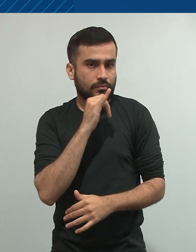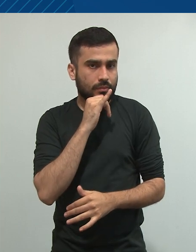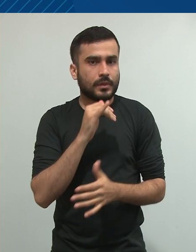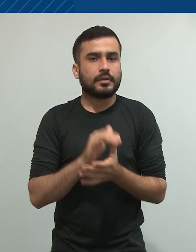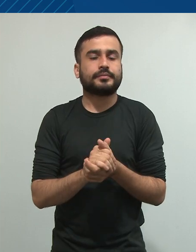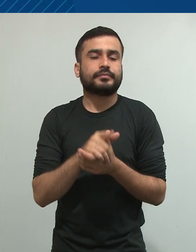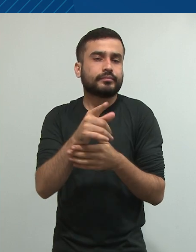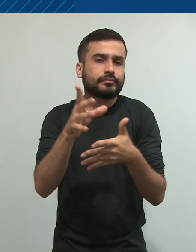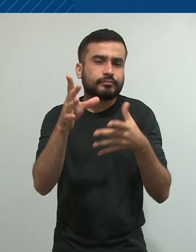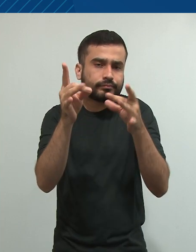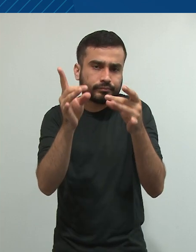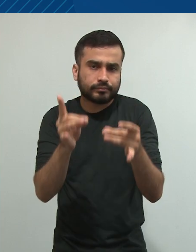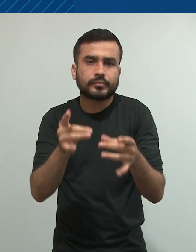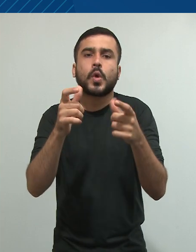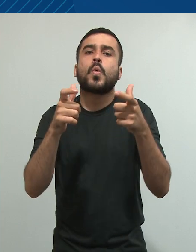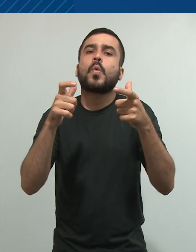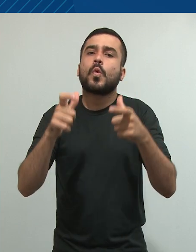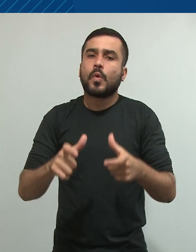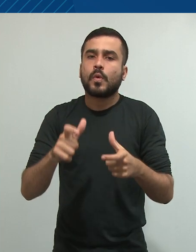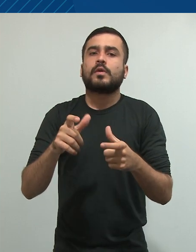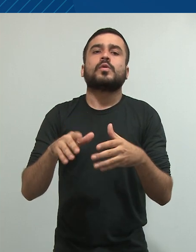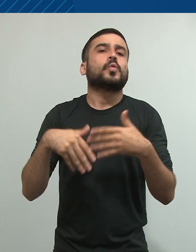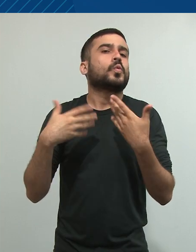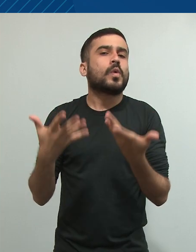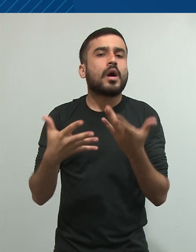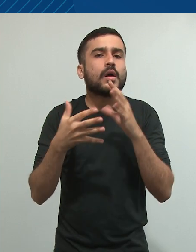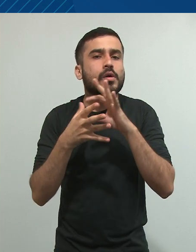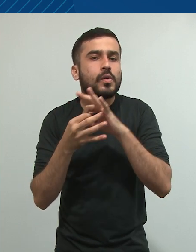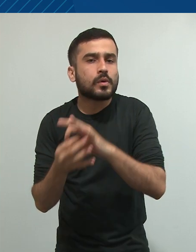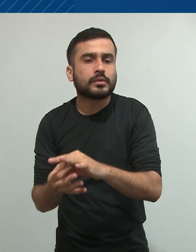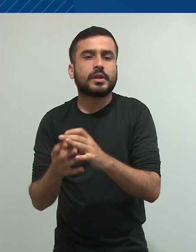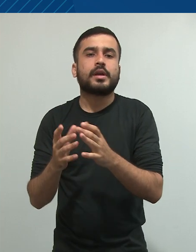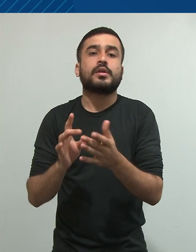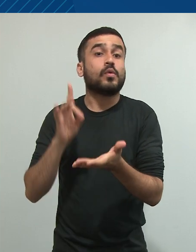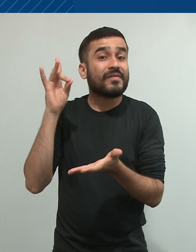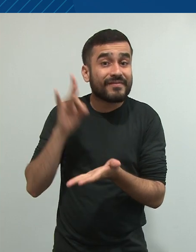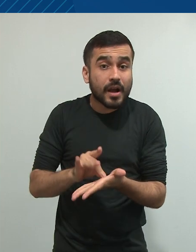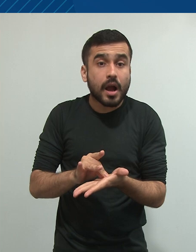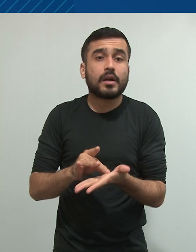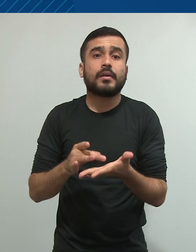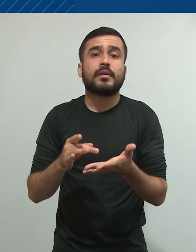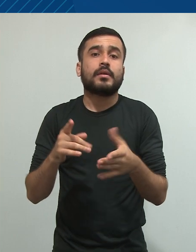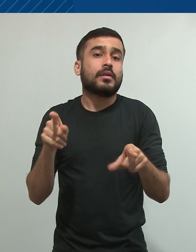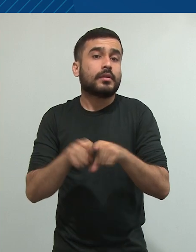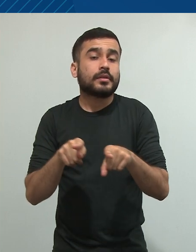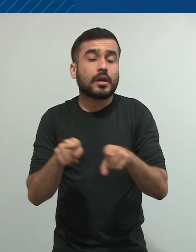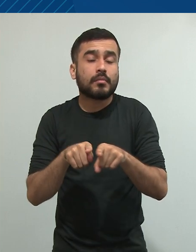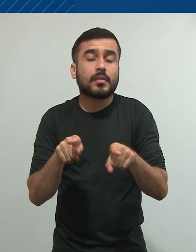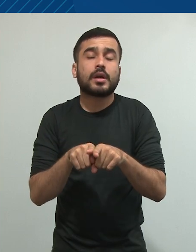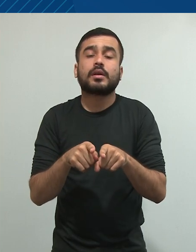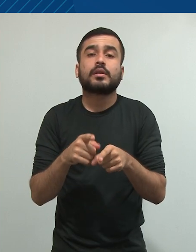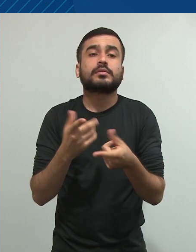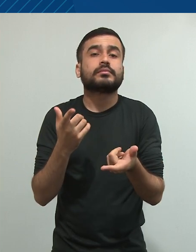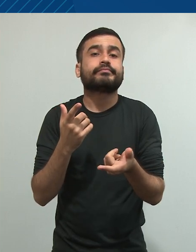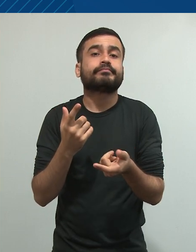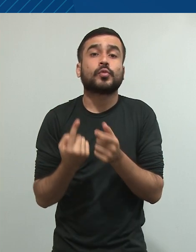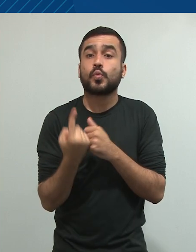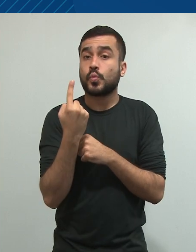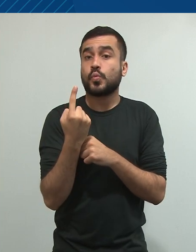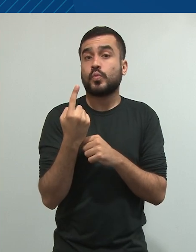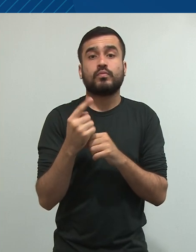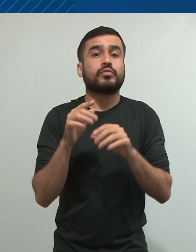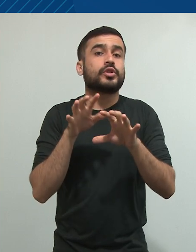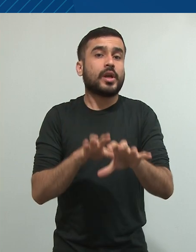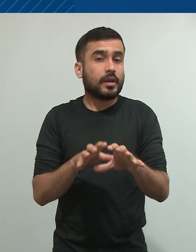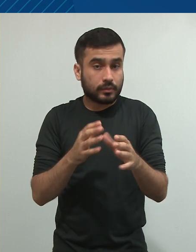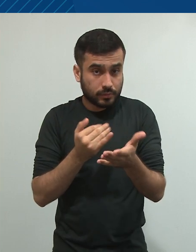vai descrever o lugar, a situação, os fatos. Você não tem só uma forma